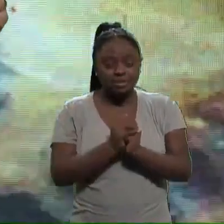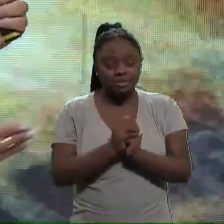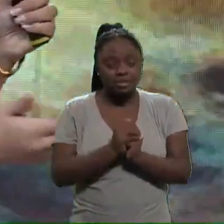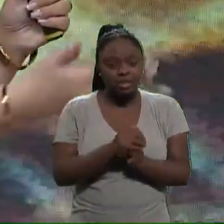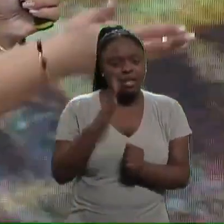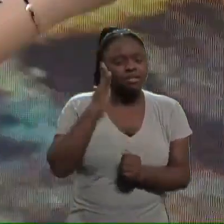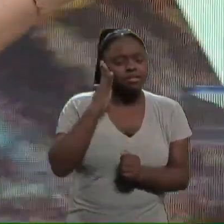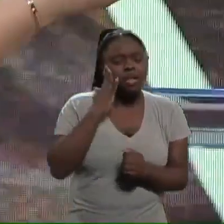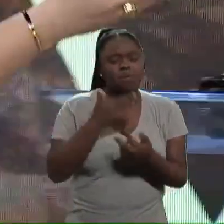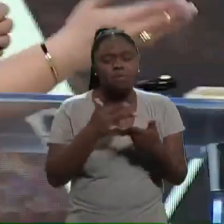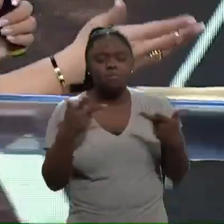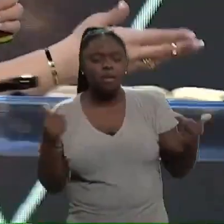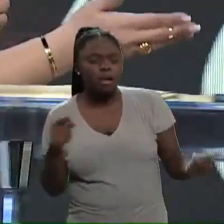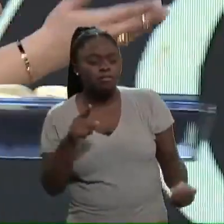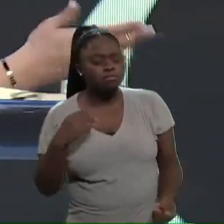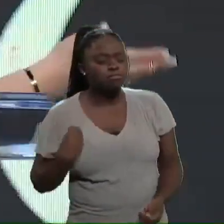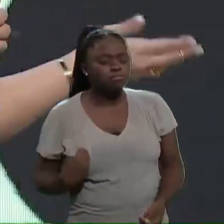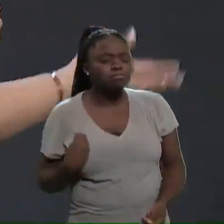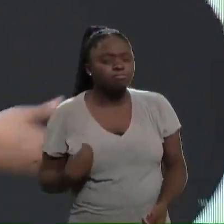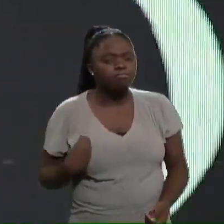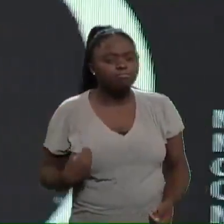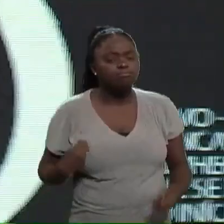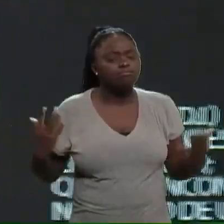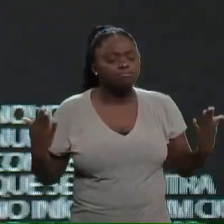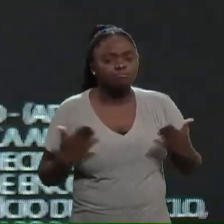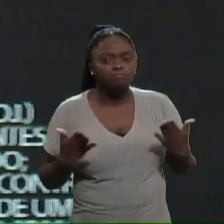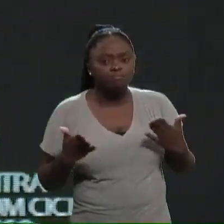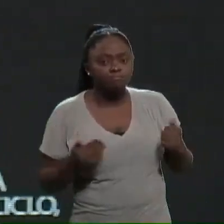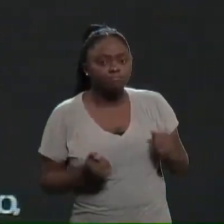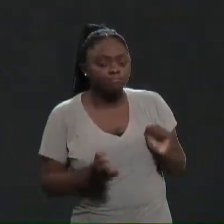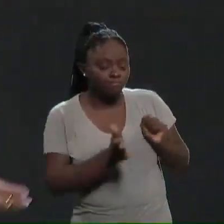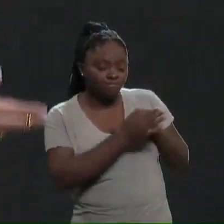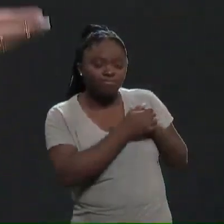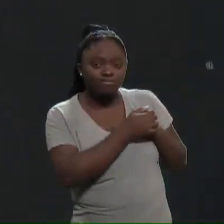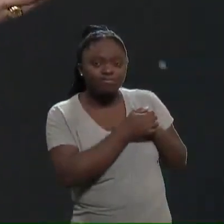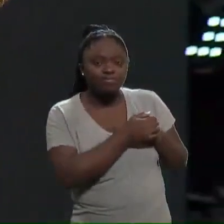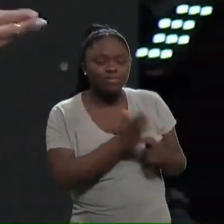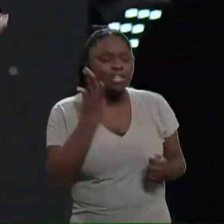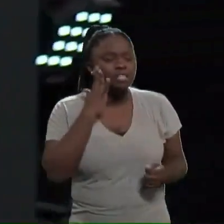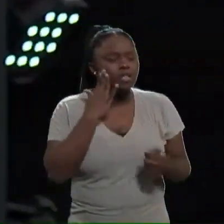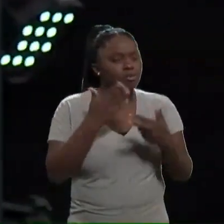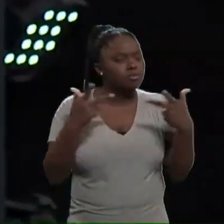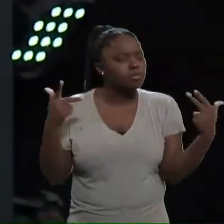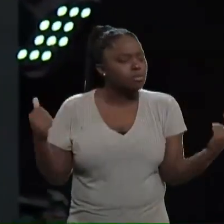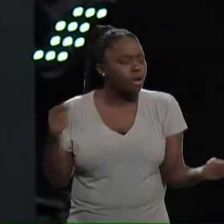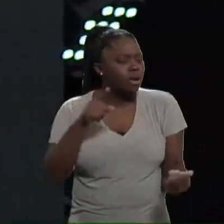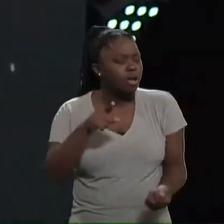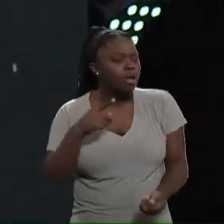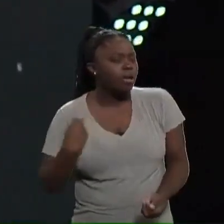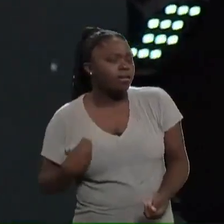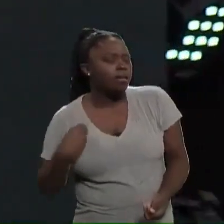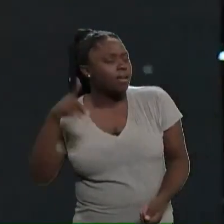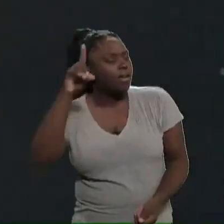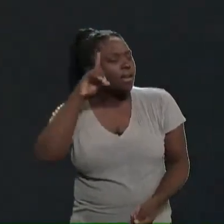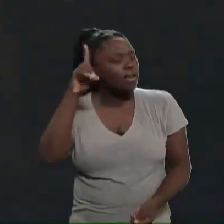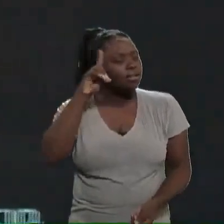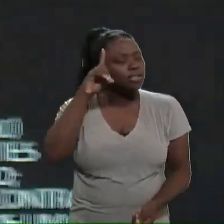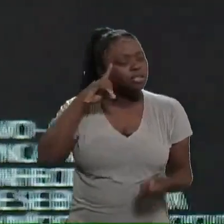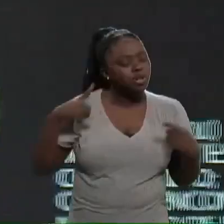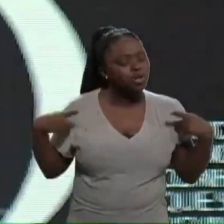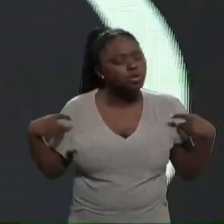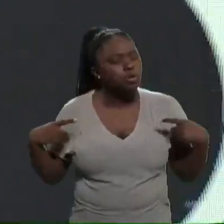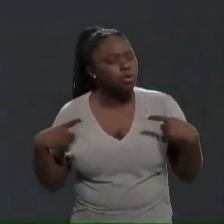Sabe as coisas que você está vivendo na sua vida nos bastidores? Sabe as coisas que você está vivendo no dia a dia, as lutas,